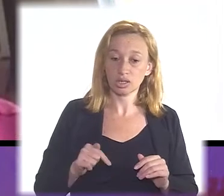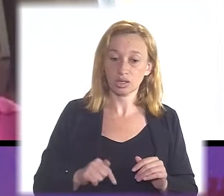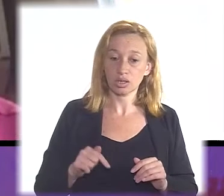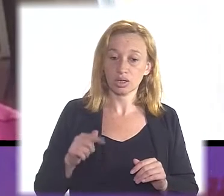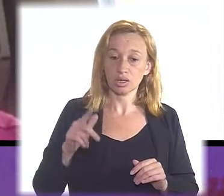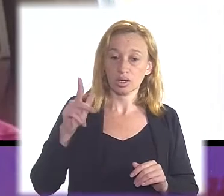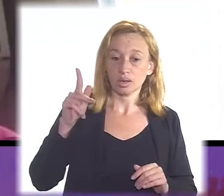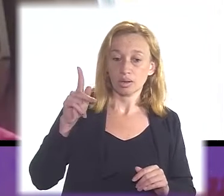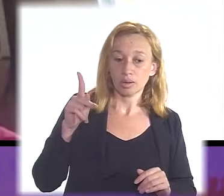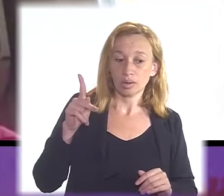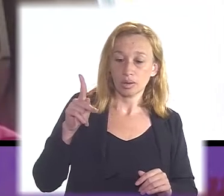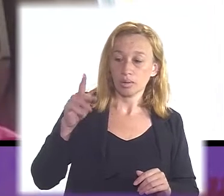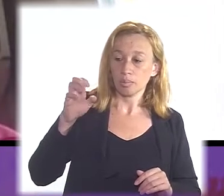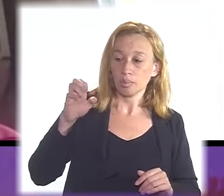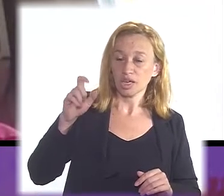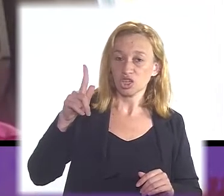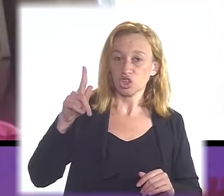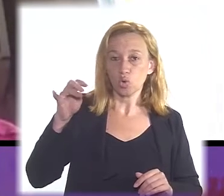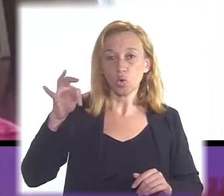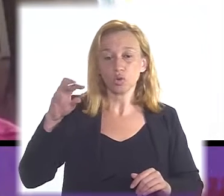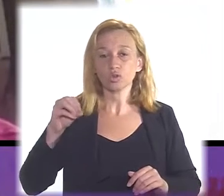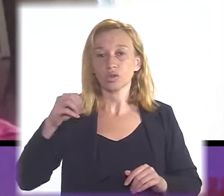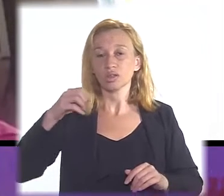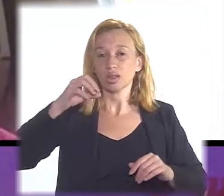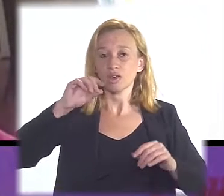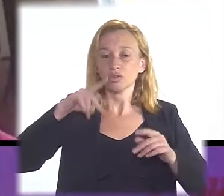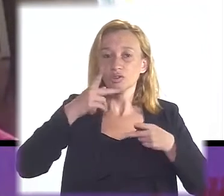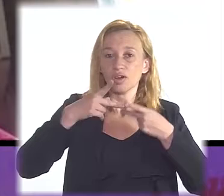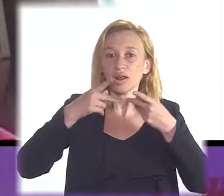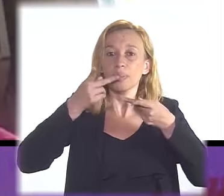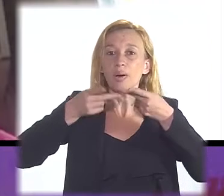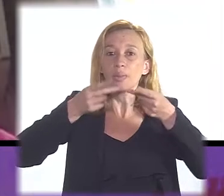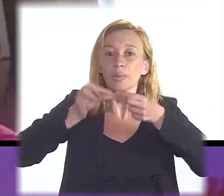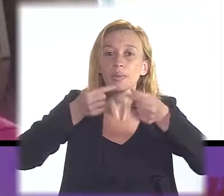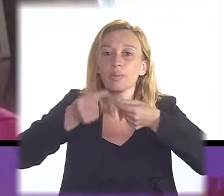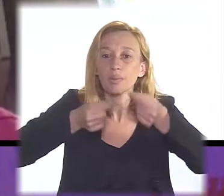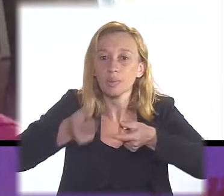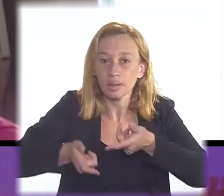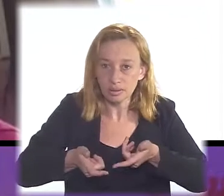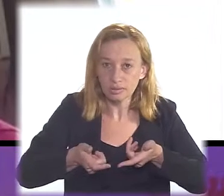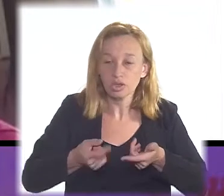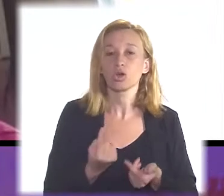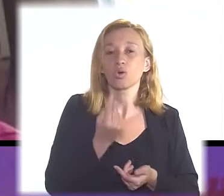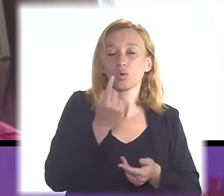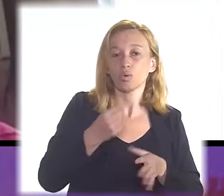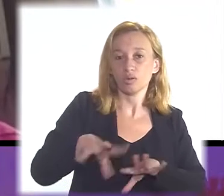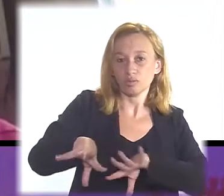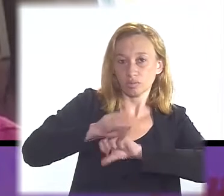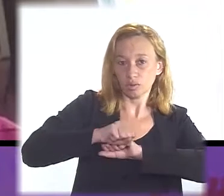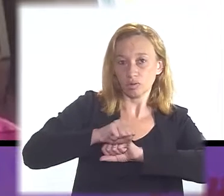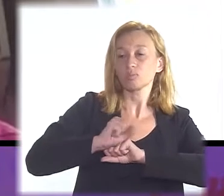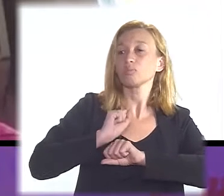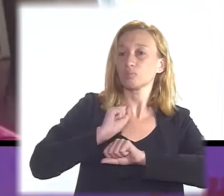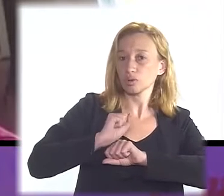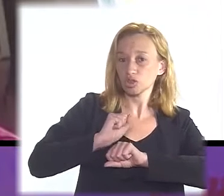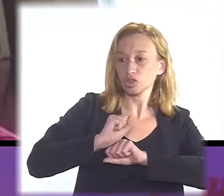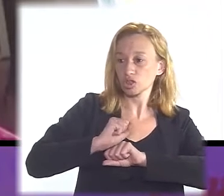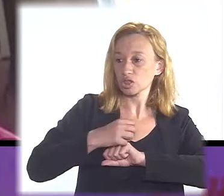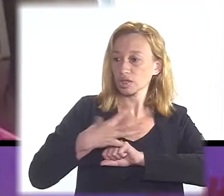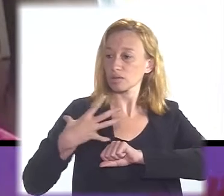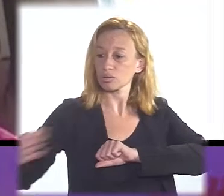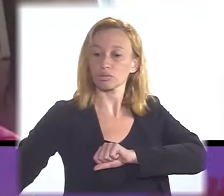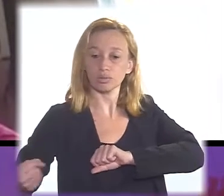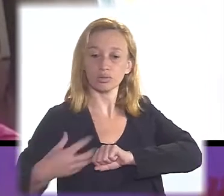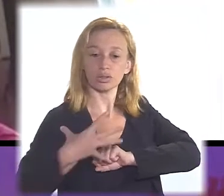os perdigotos que eu elimino quando eu falo são aquelas gotículas, aqueles aerossóis. Eu, uma vez infectado, poderia estar passando esse vírus